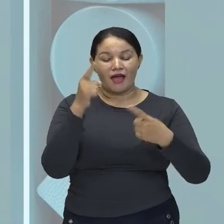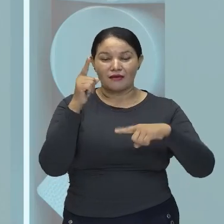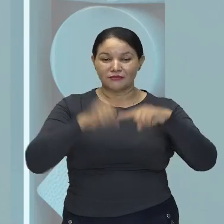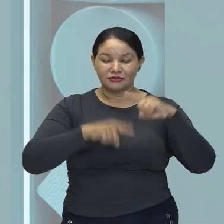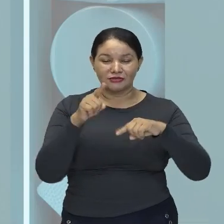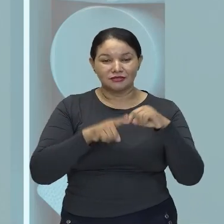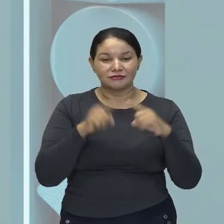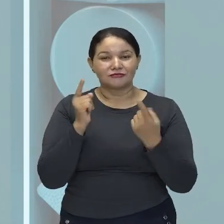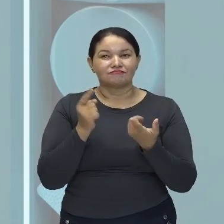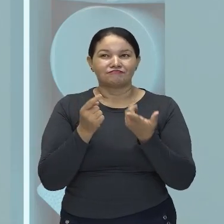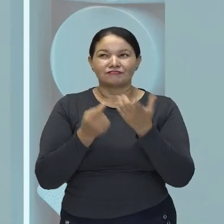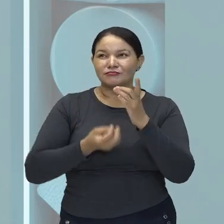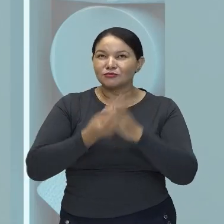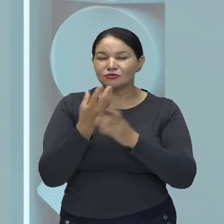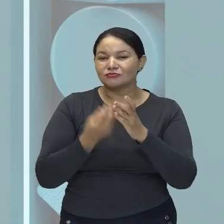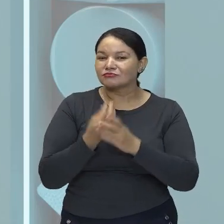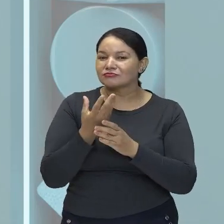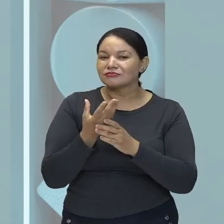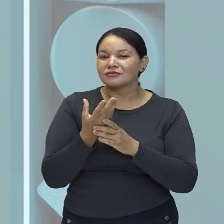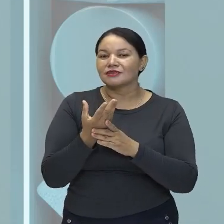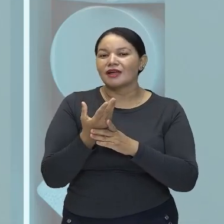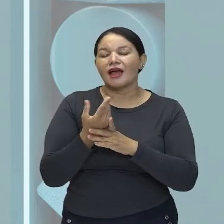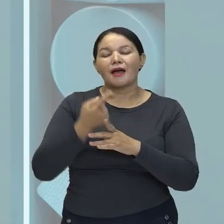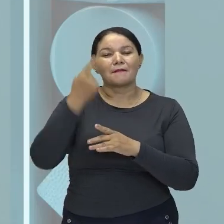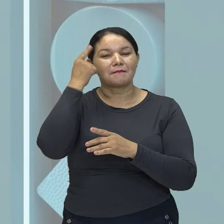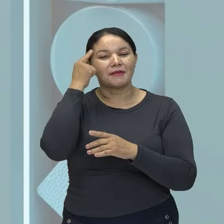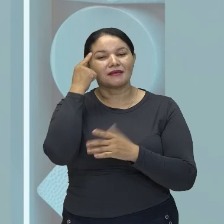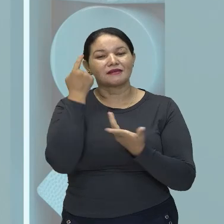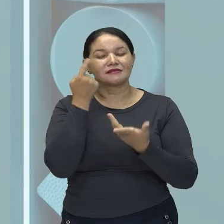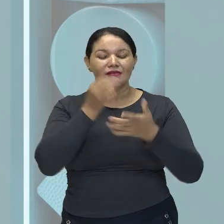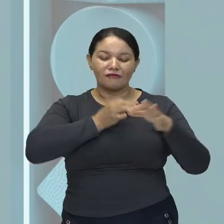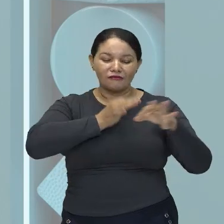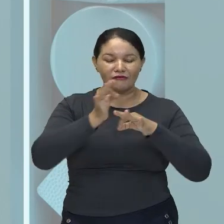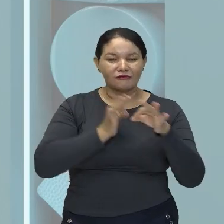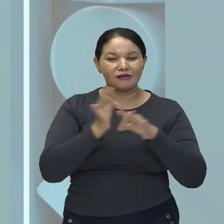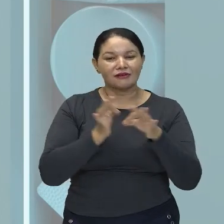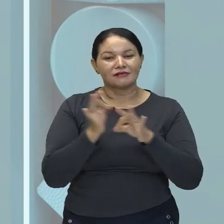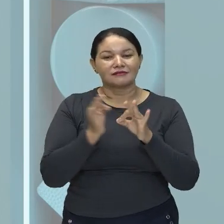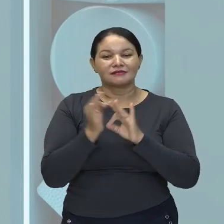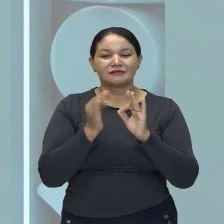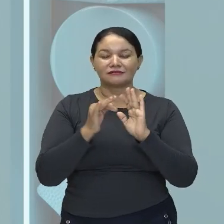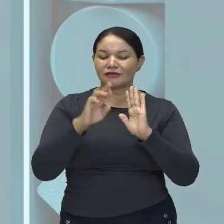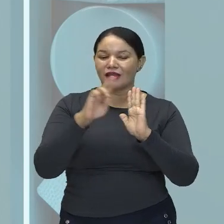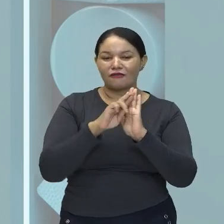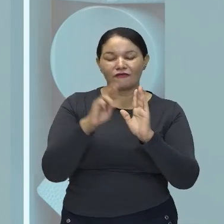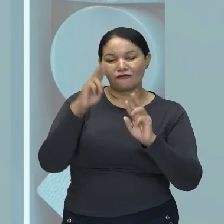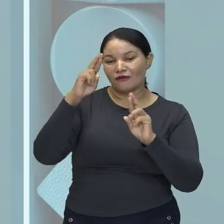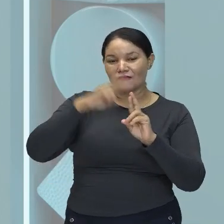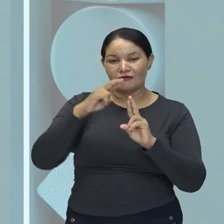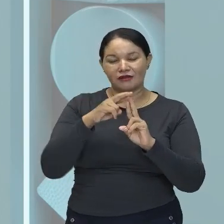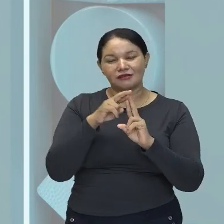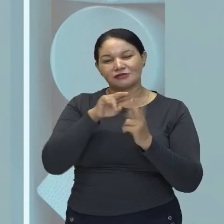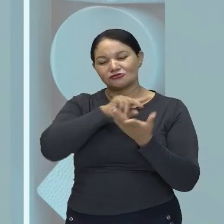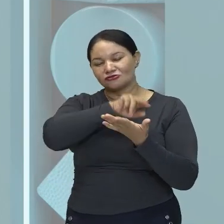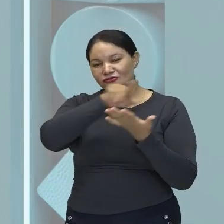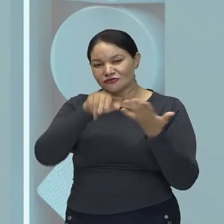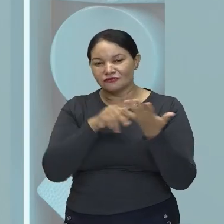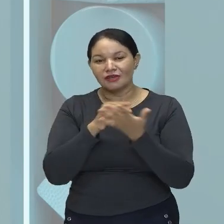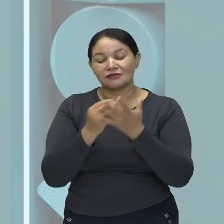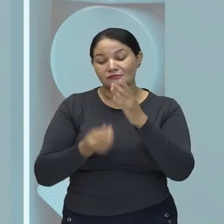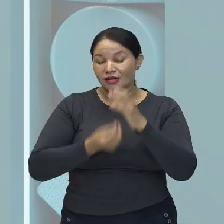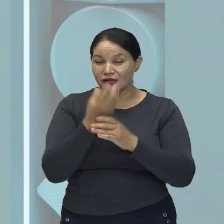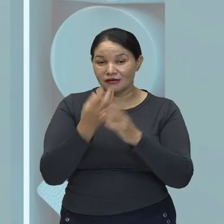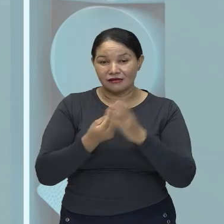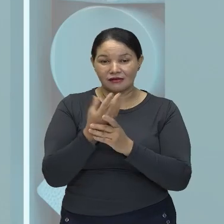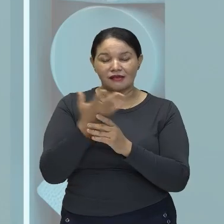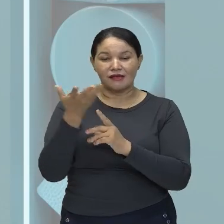pensa, planeja, certo? Tem lá as suas inspirações, as suas referências e produz o seu produto, produz o seu